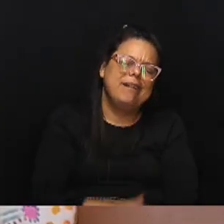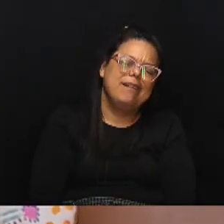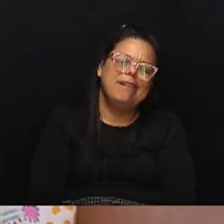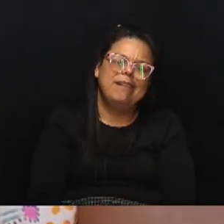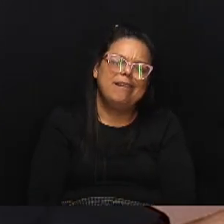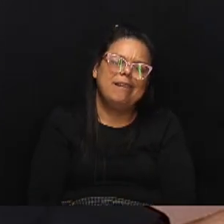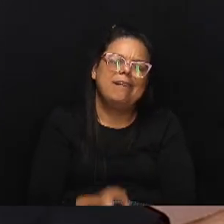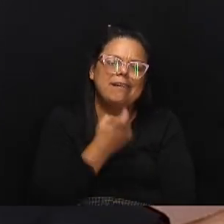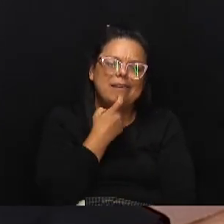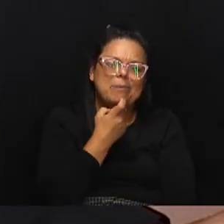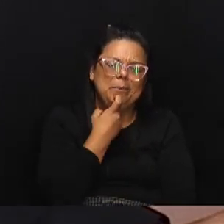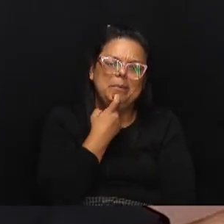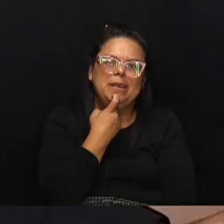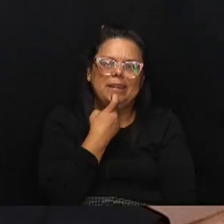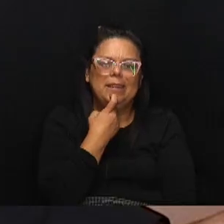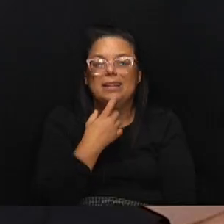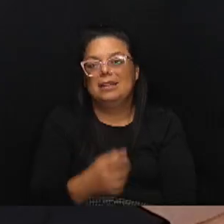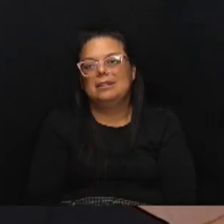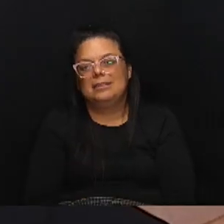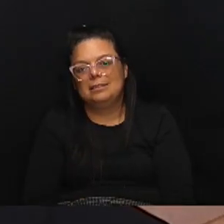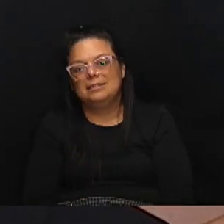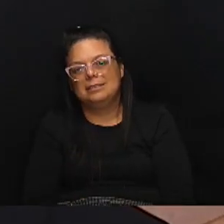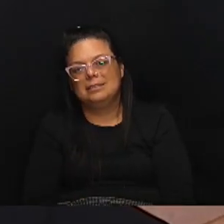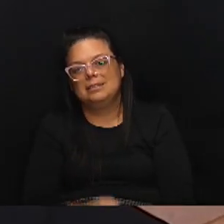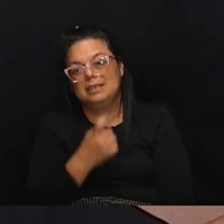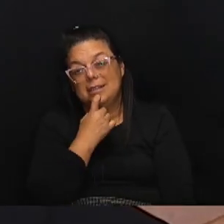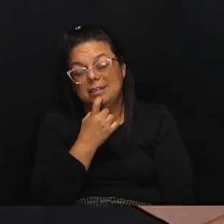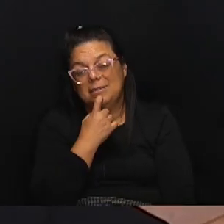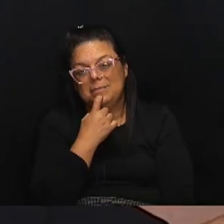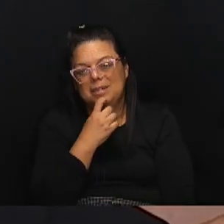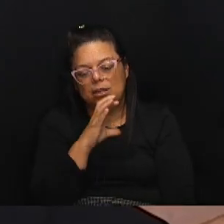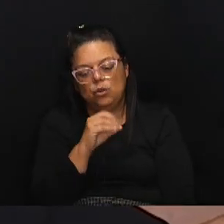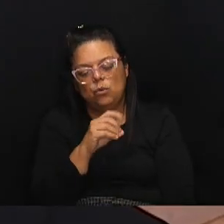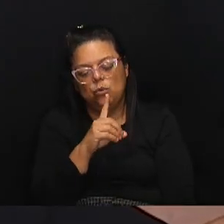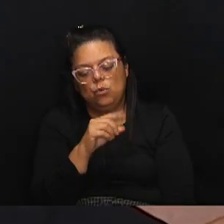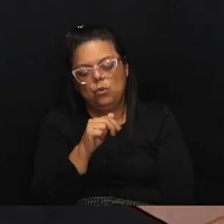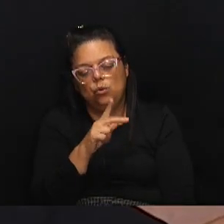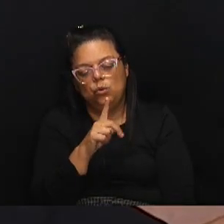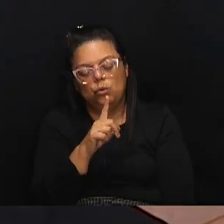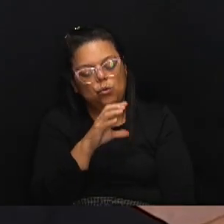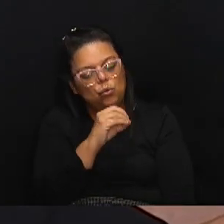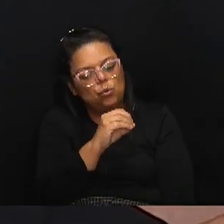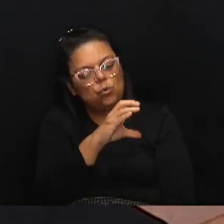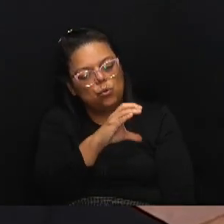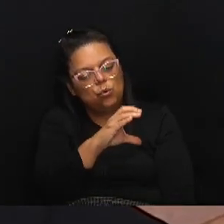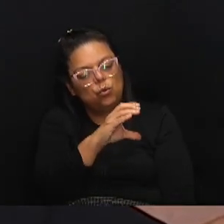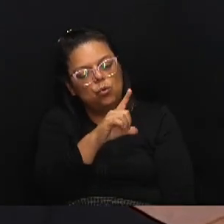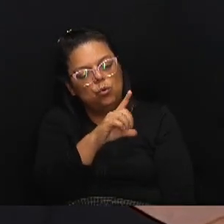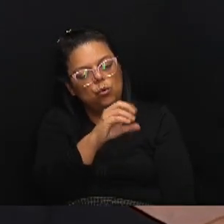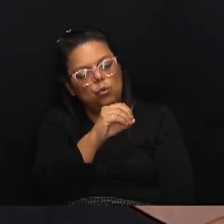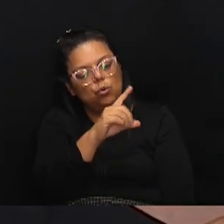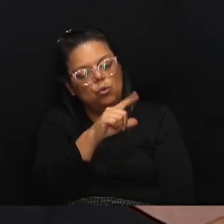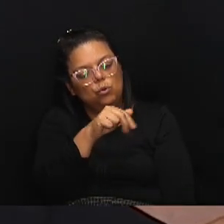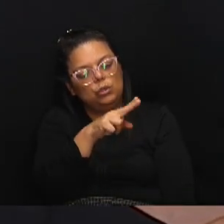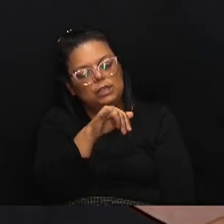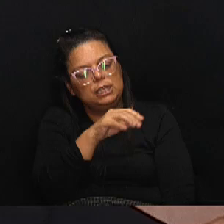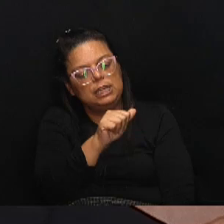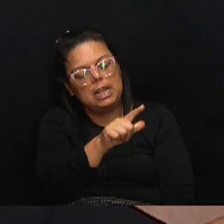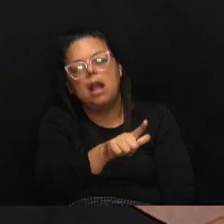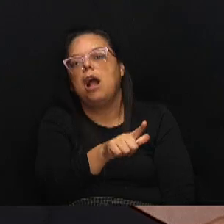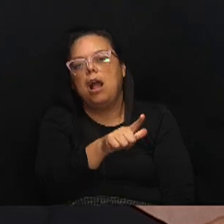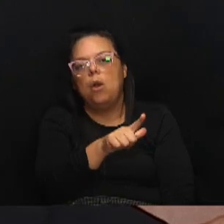né, rápido. Campinas, ela tem um primeiro momento que é colonial, Campinas colonial, que é